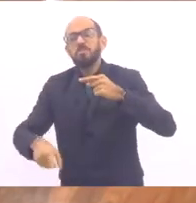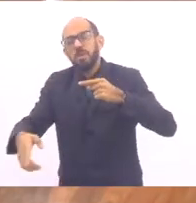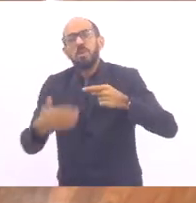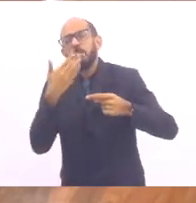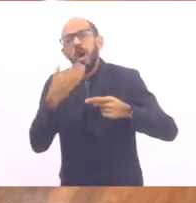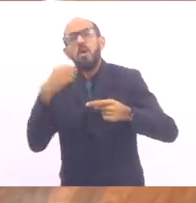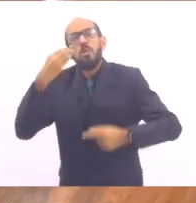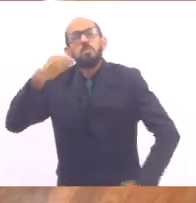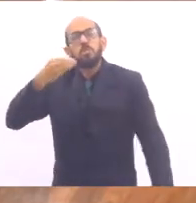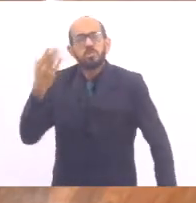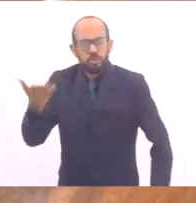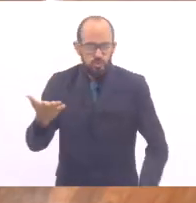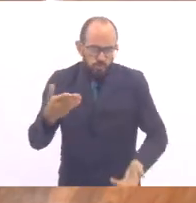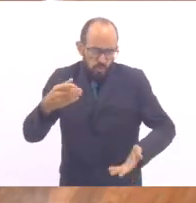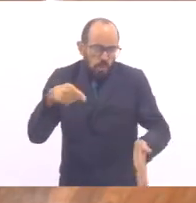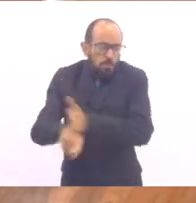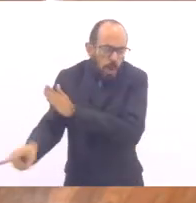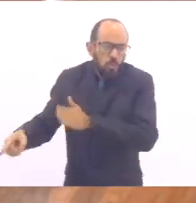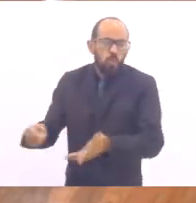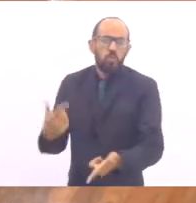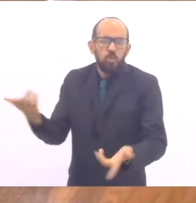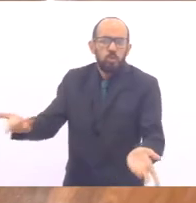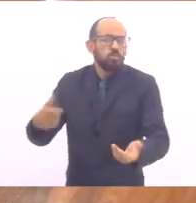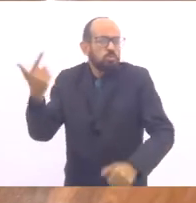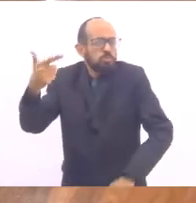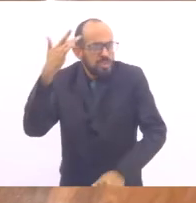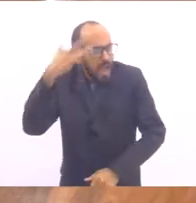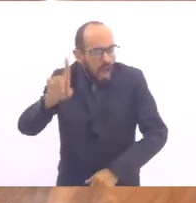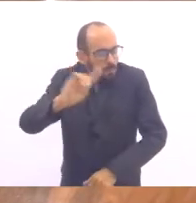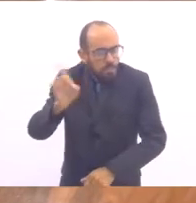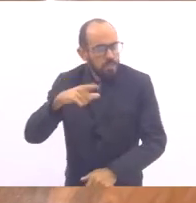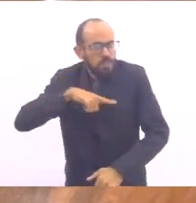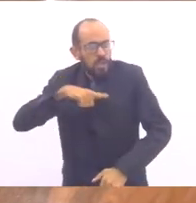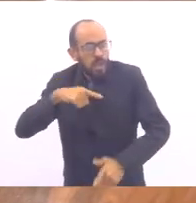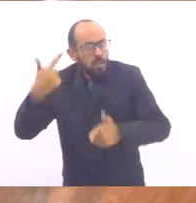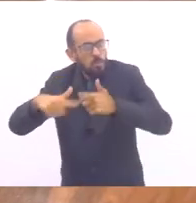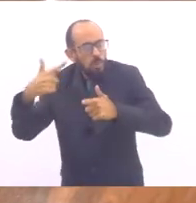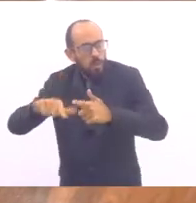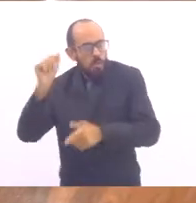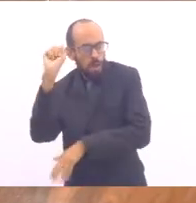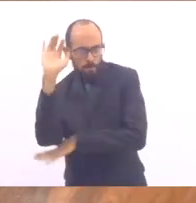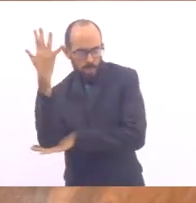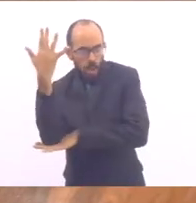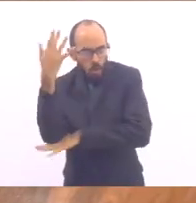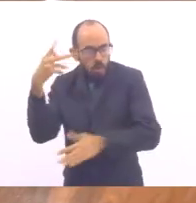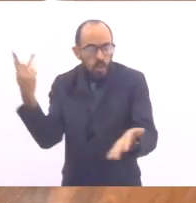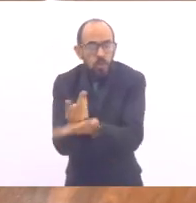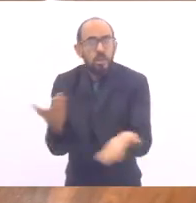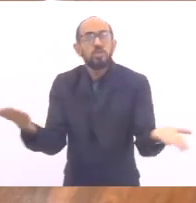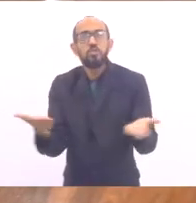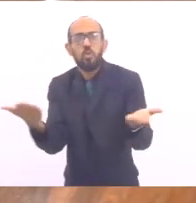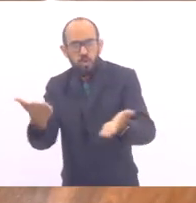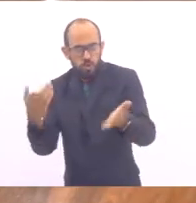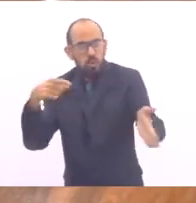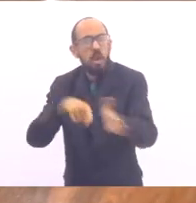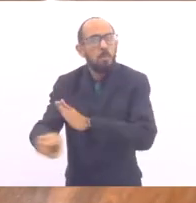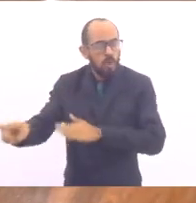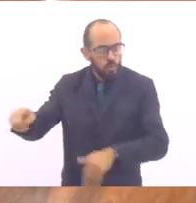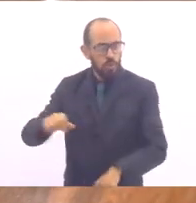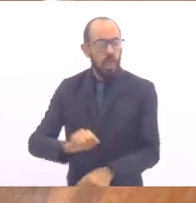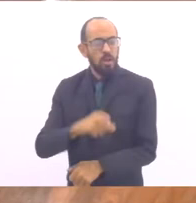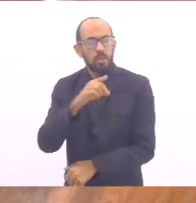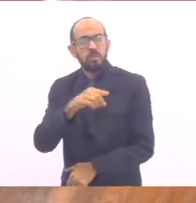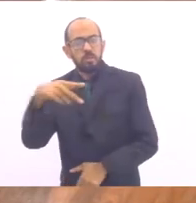o motivo? Está alienado, não sabe que existe a causa ambiental? O que que acontece hoje com a